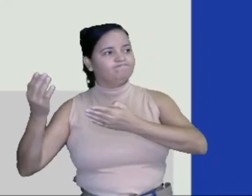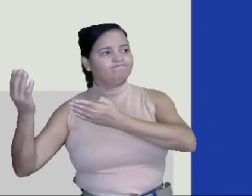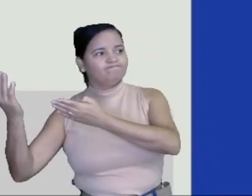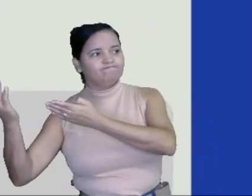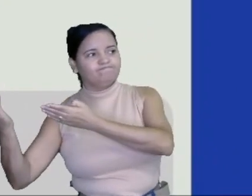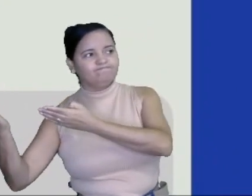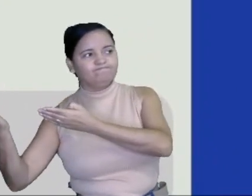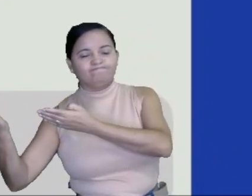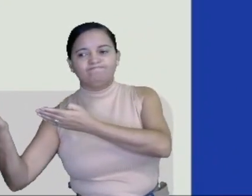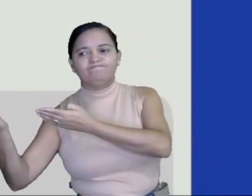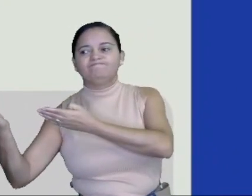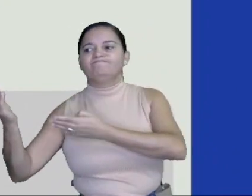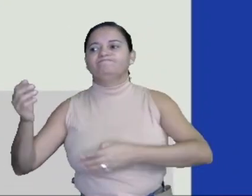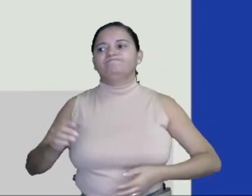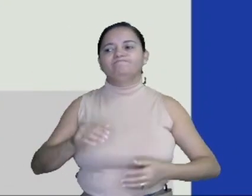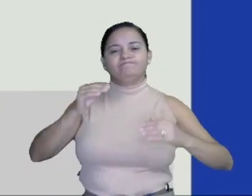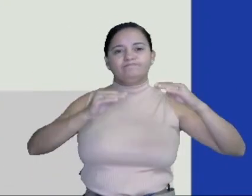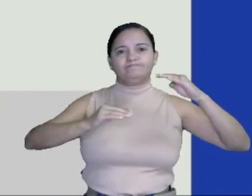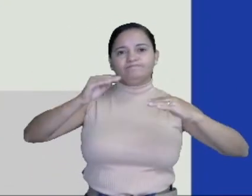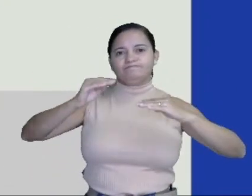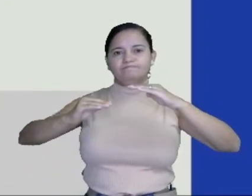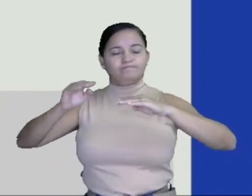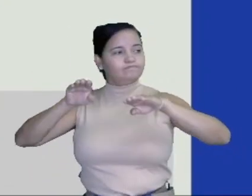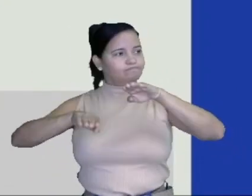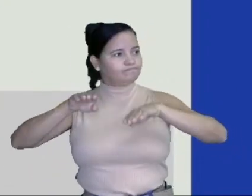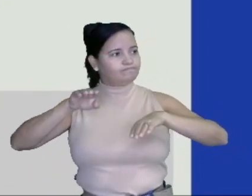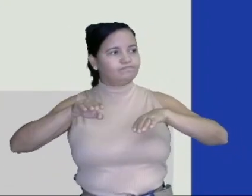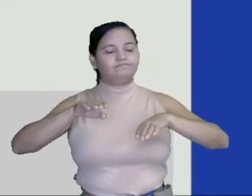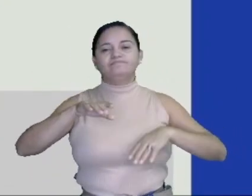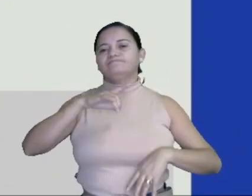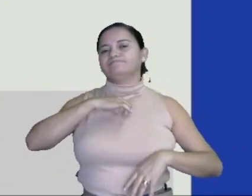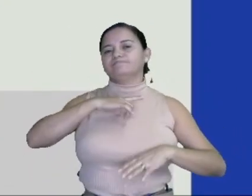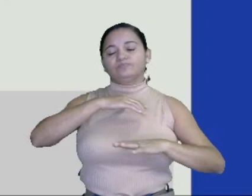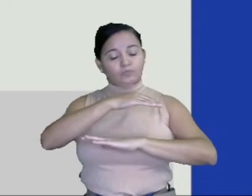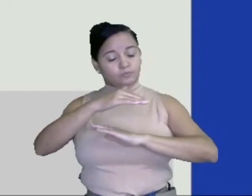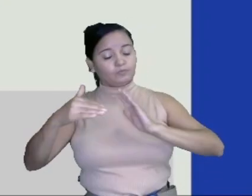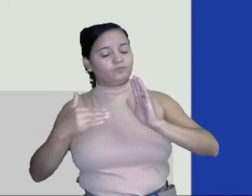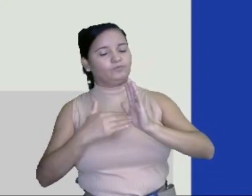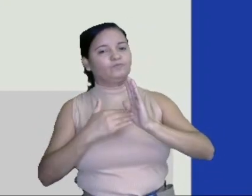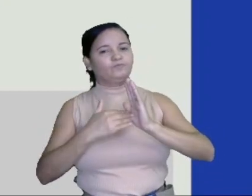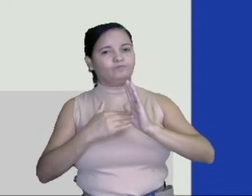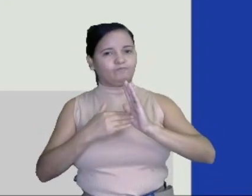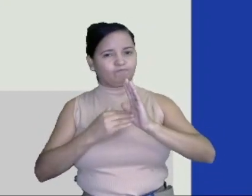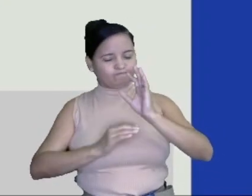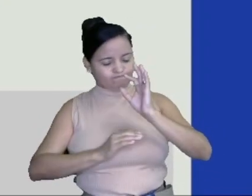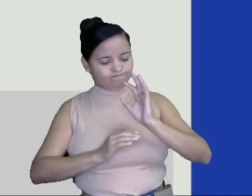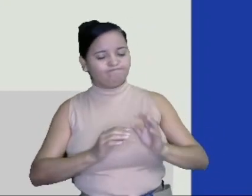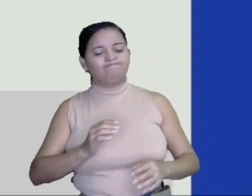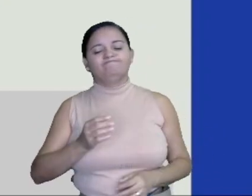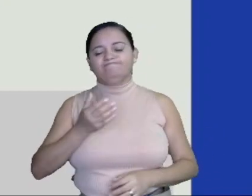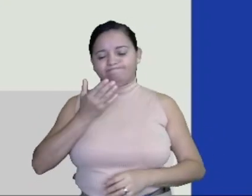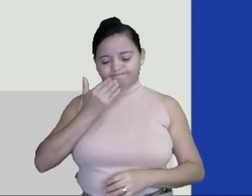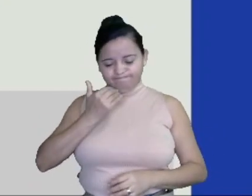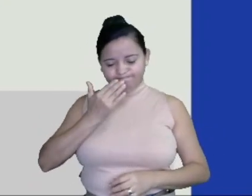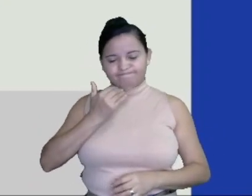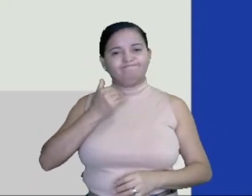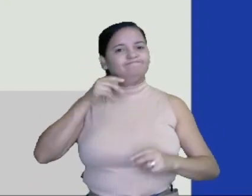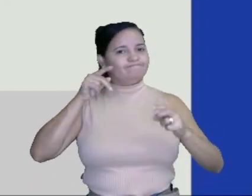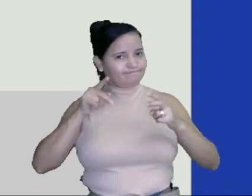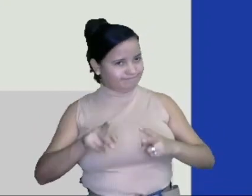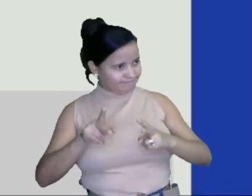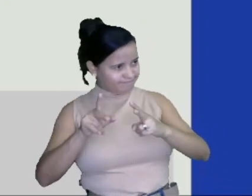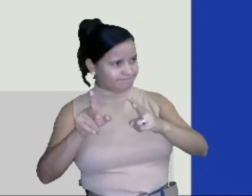energéticos, alimentos reguladores e alimentos construtores. Tudo deve estar nas nossas